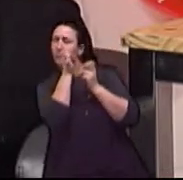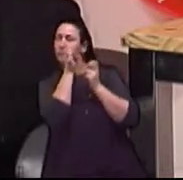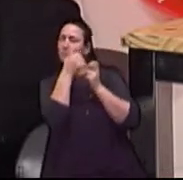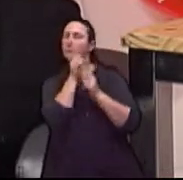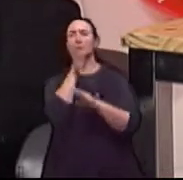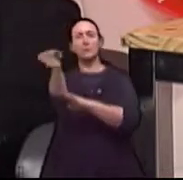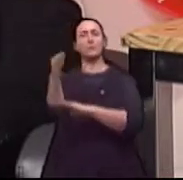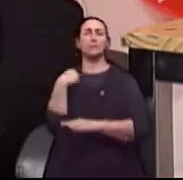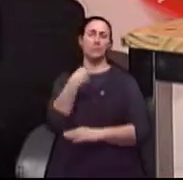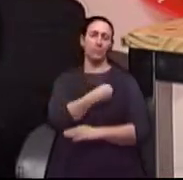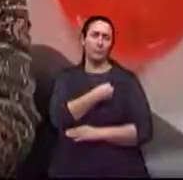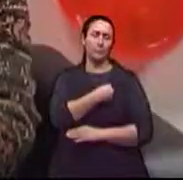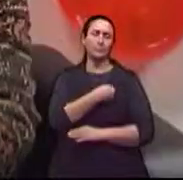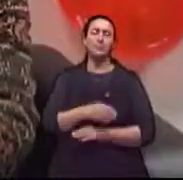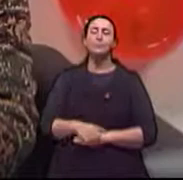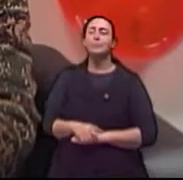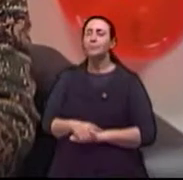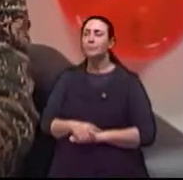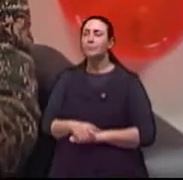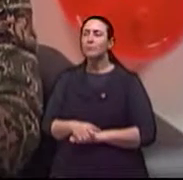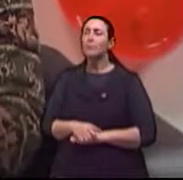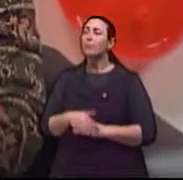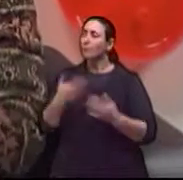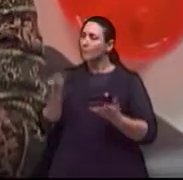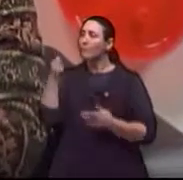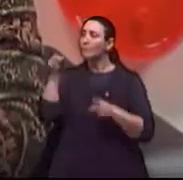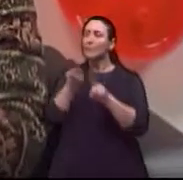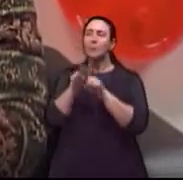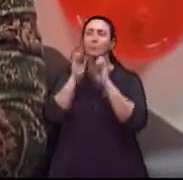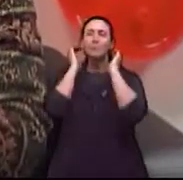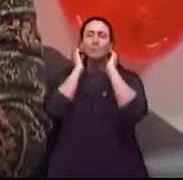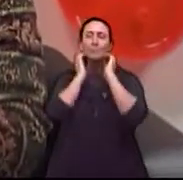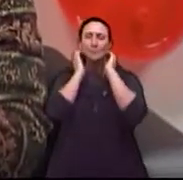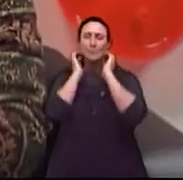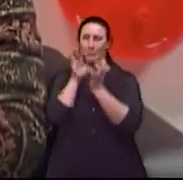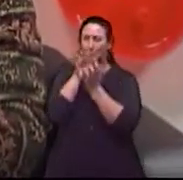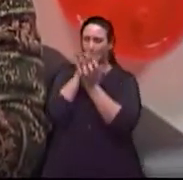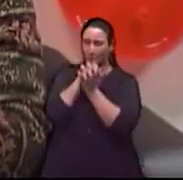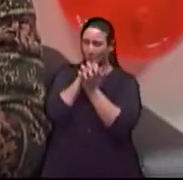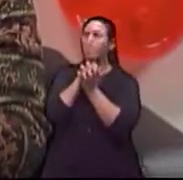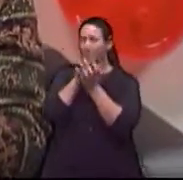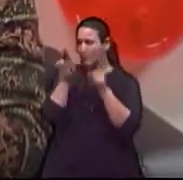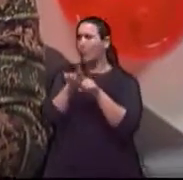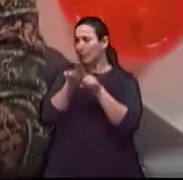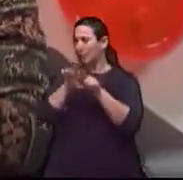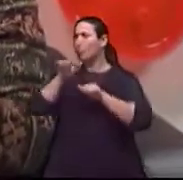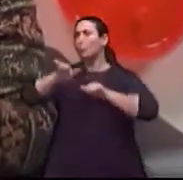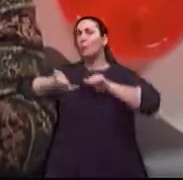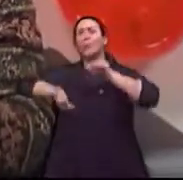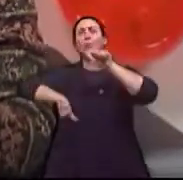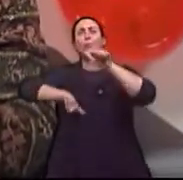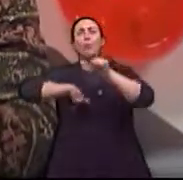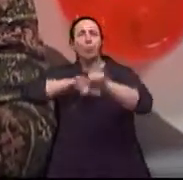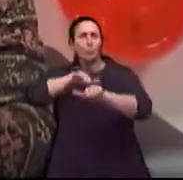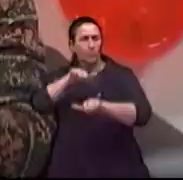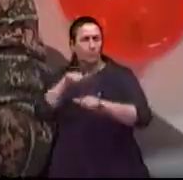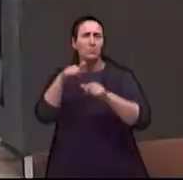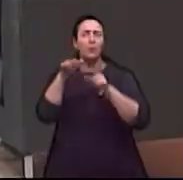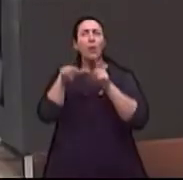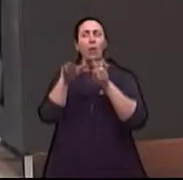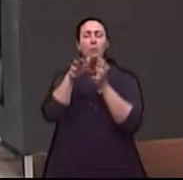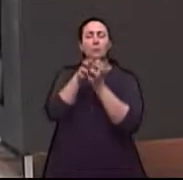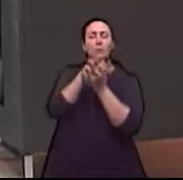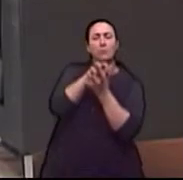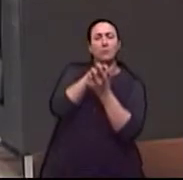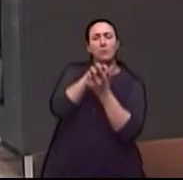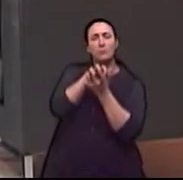procurar o tratamento porque a gente sabe que as mandíbulas elas também se modificam ao longo do tempo com a idade ela ou vai mais para um